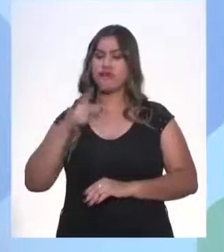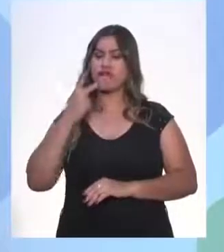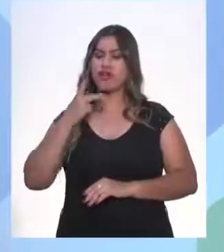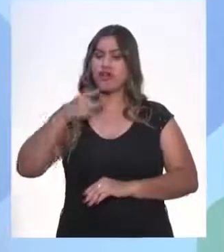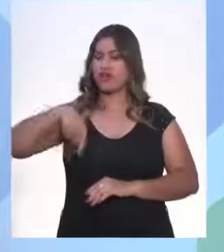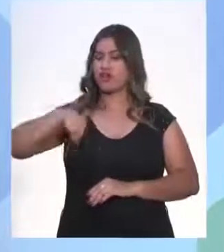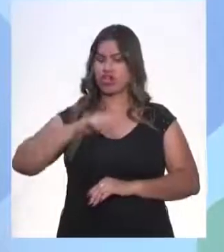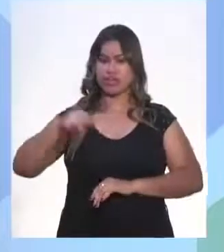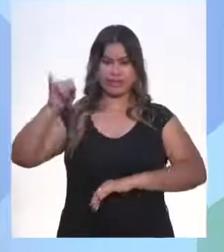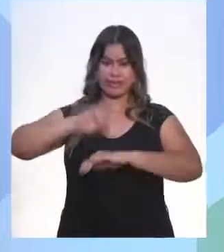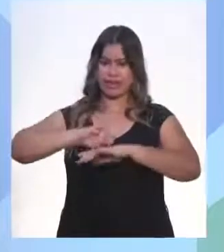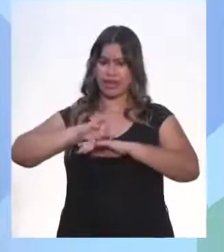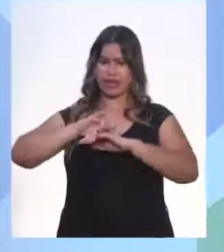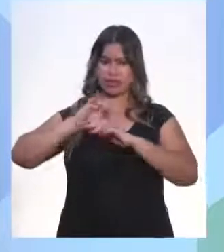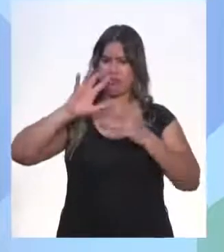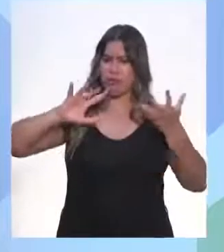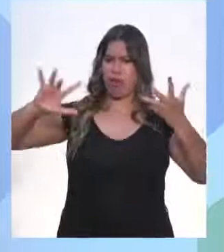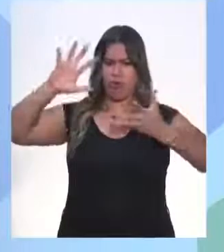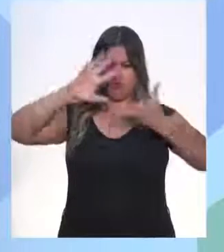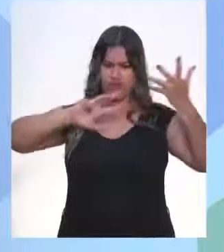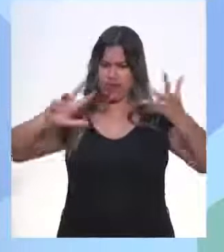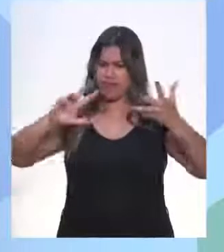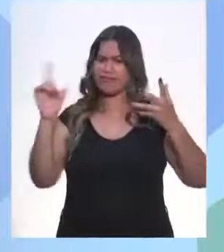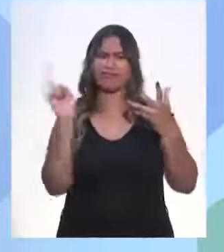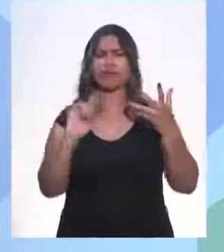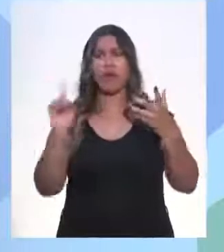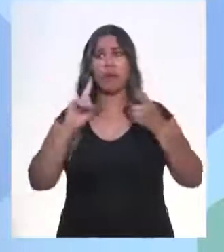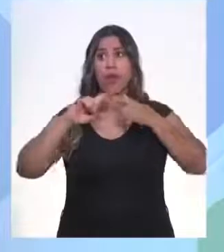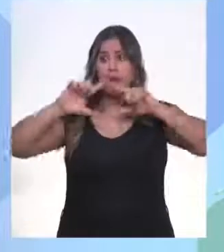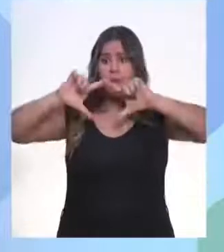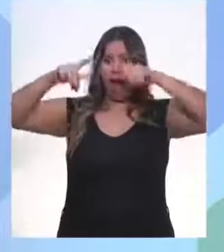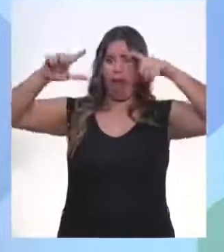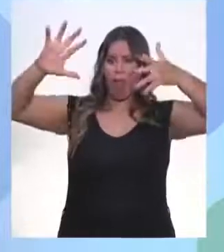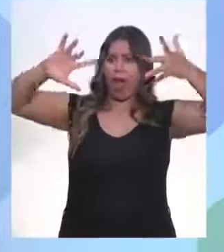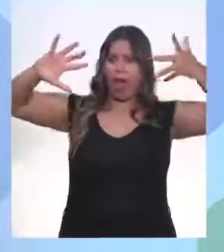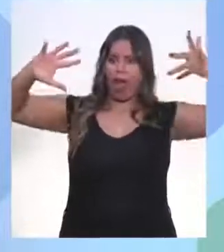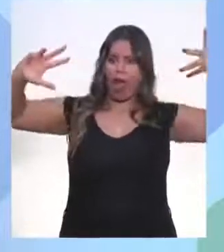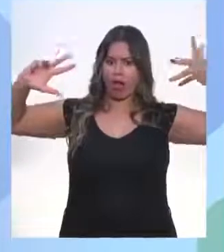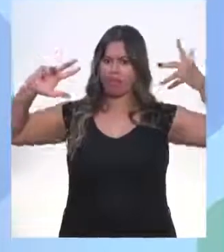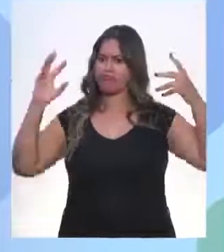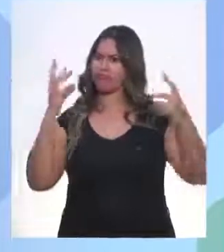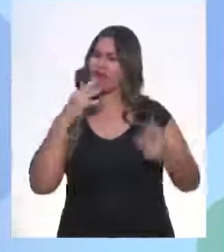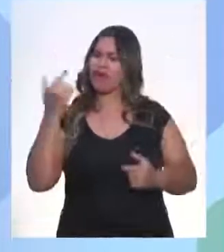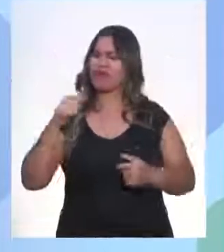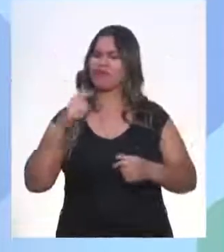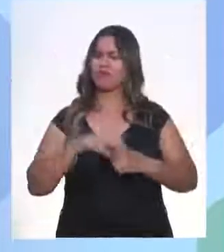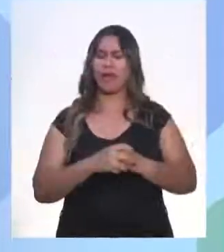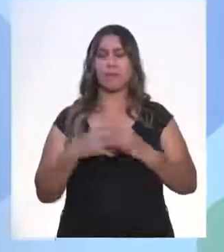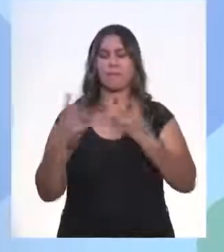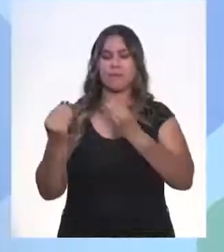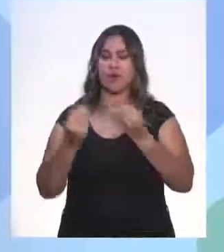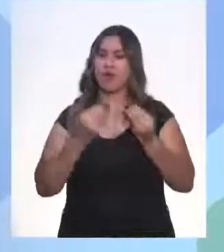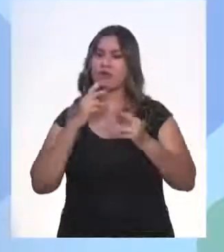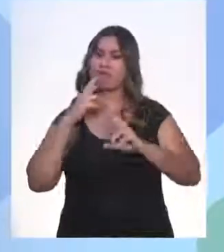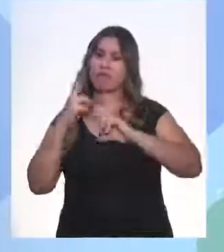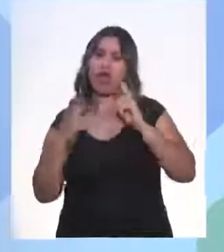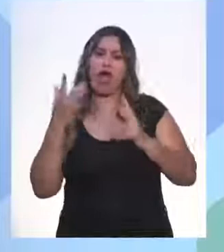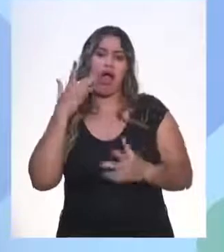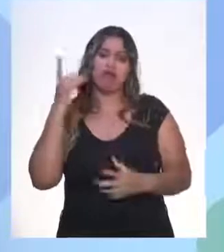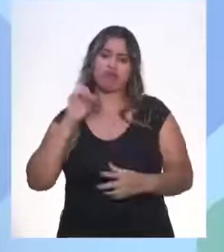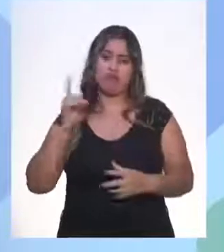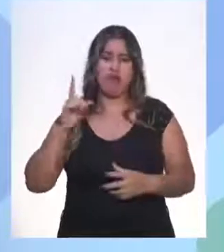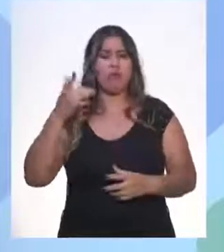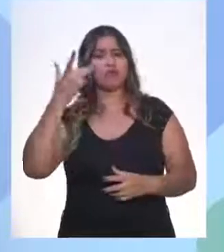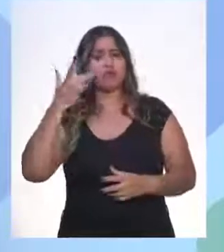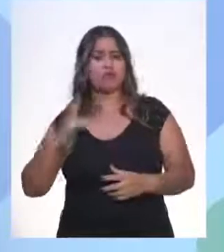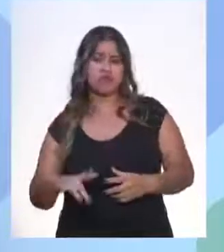centro do universo, porque ele é muito vasto, né, e desconhecido. Então, assim, a maioria colocou que, né, acho que não, eu não sei, e que não muda